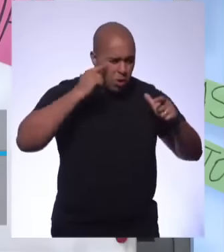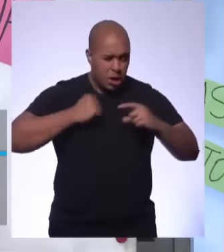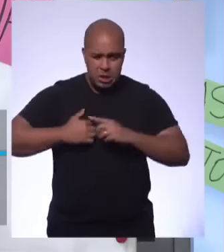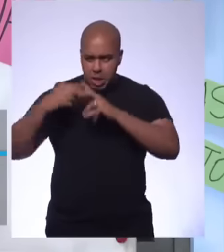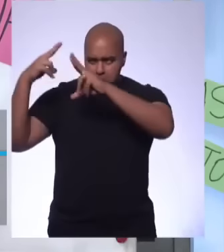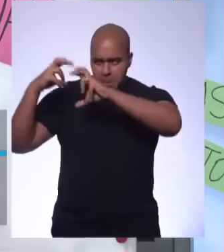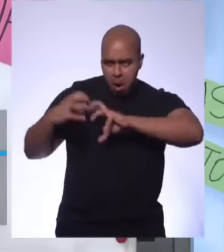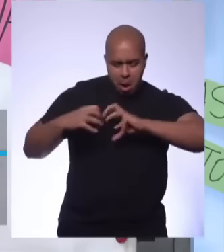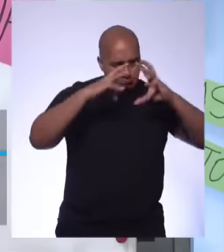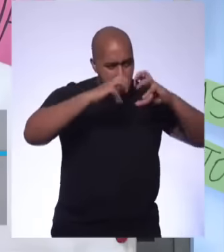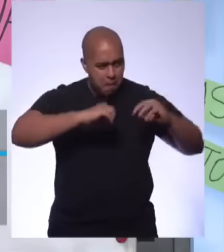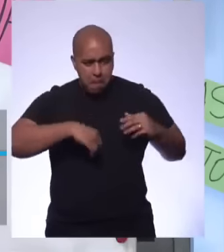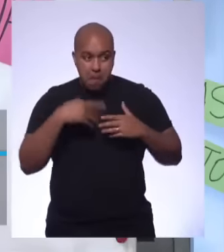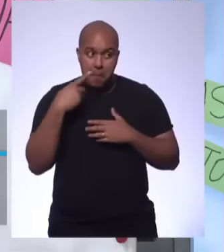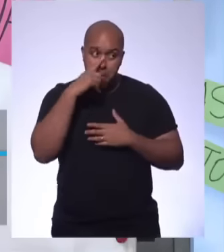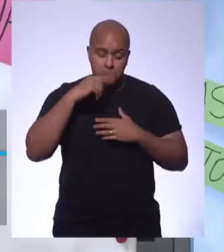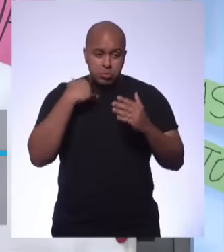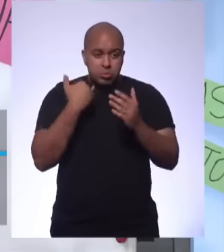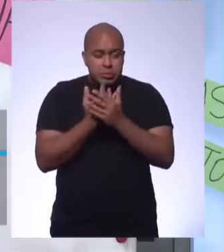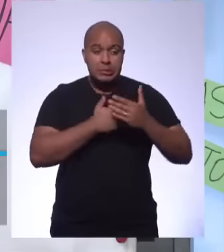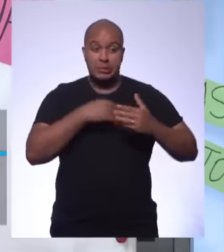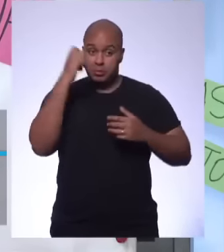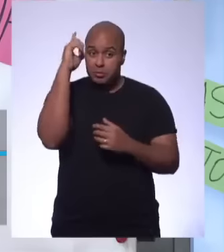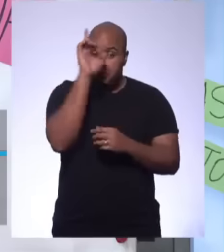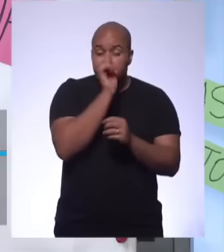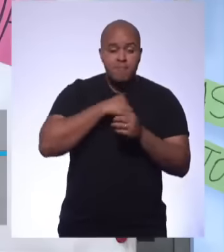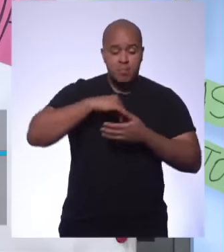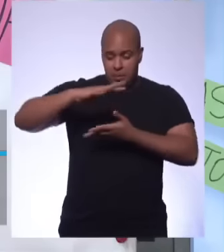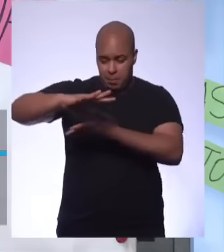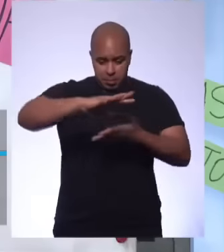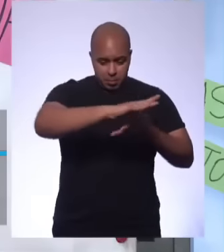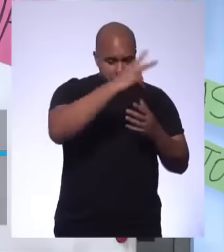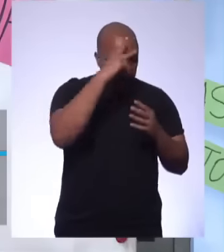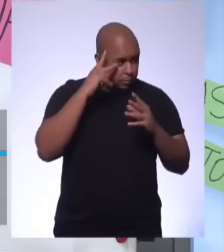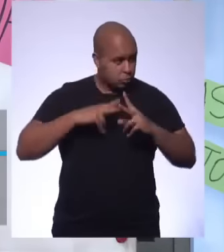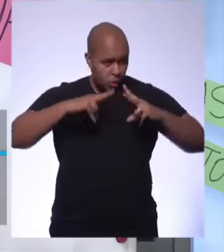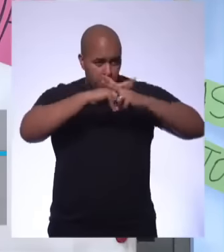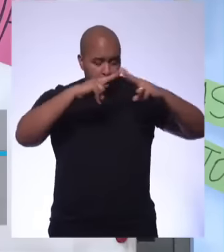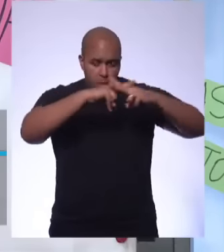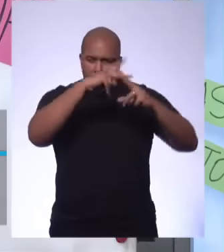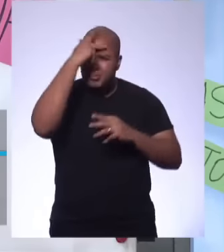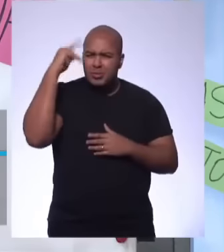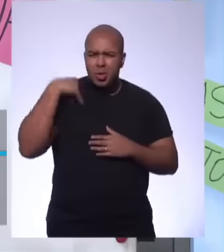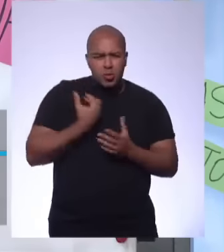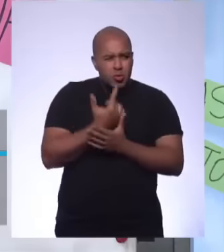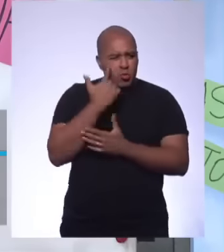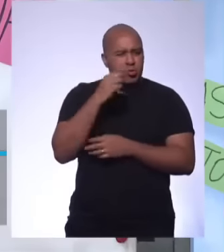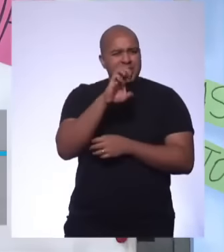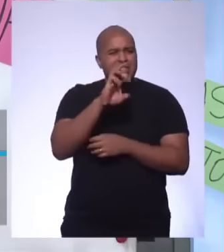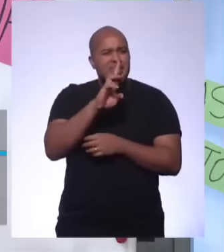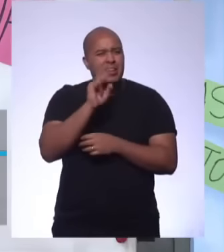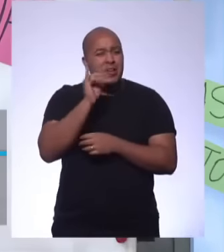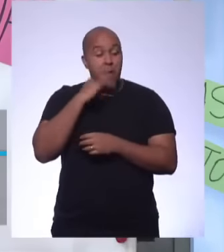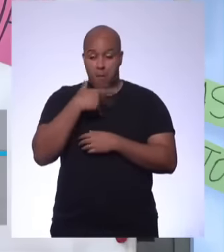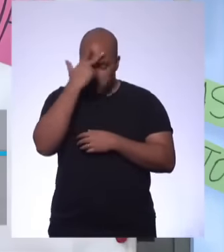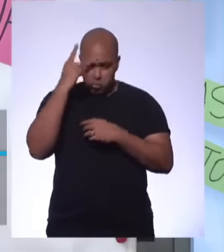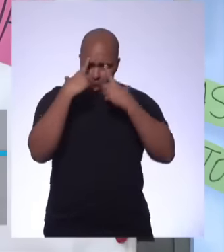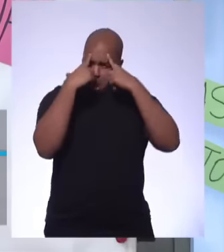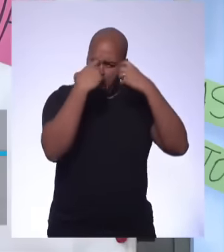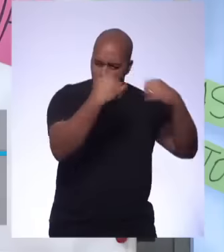conflito. Então, tinha a dificuldade dos conflitos territoriais. Tem um período aí que os sarracenos, eles eram muito violentos, eles estavam